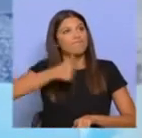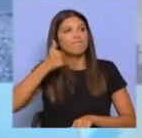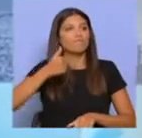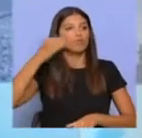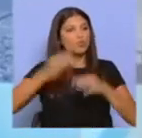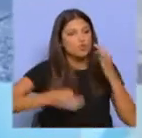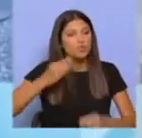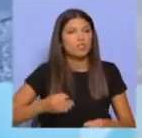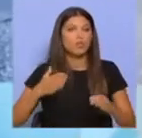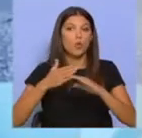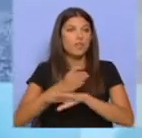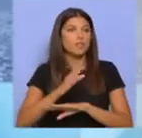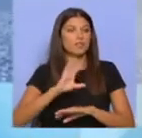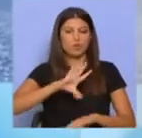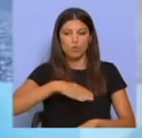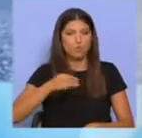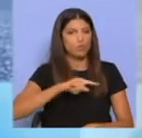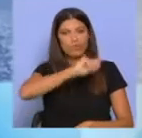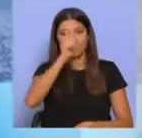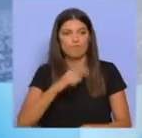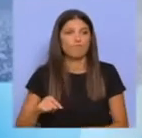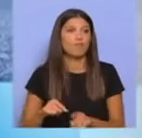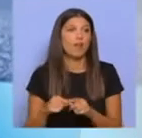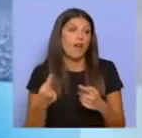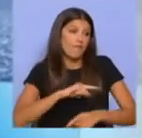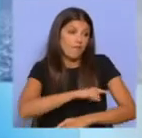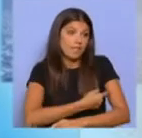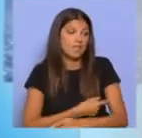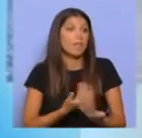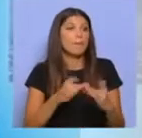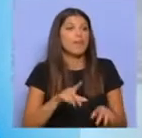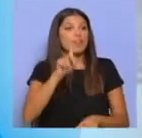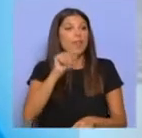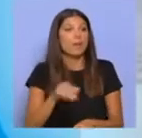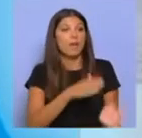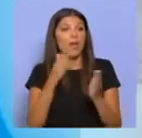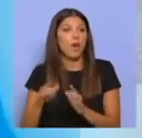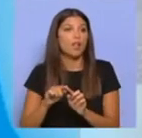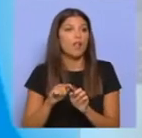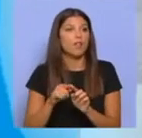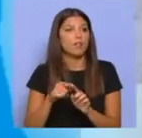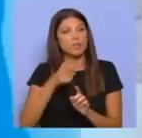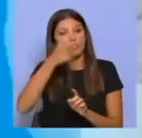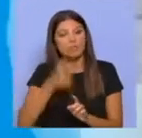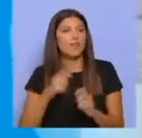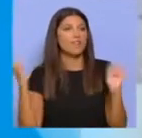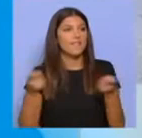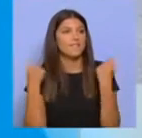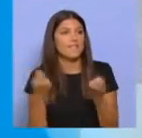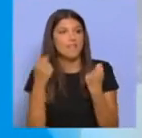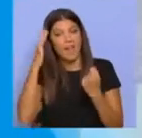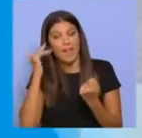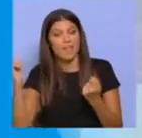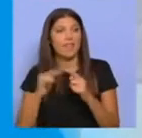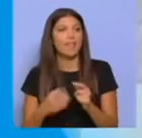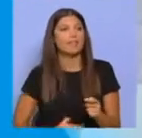universal a esta vacina, mas também há, por parte dos promotores desta iniciativa, um